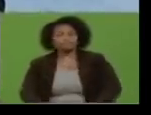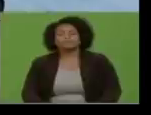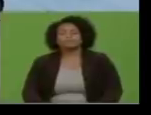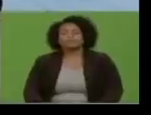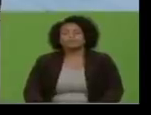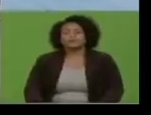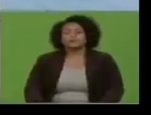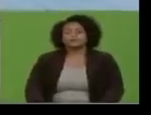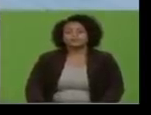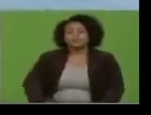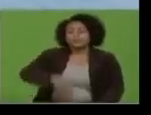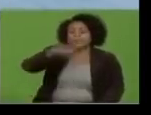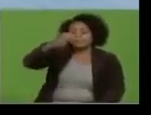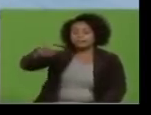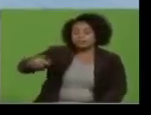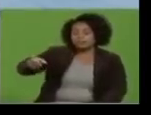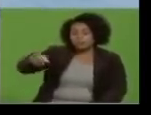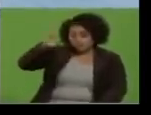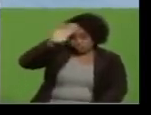aumento do número de casos,